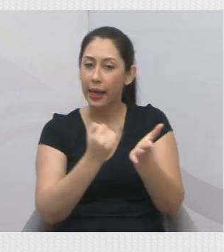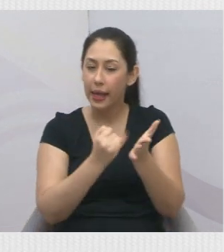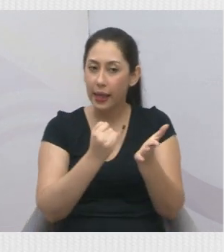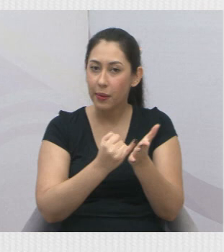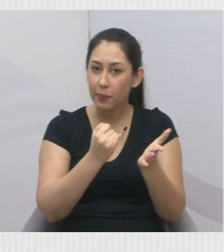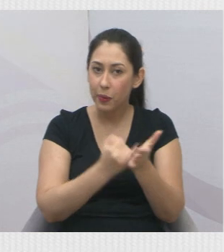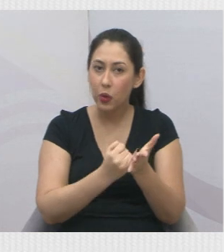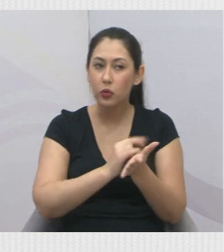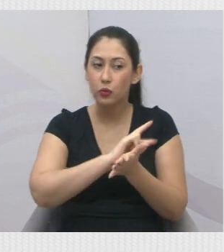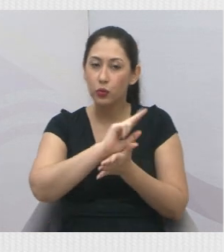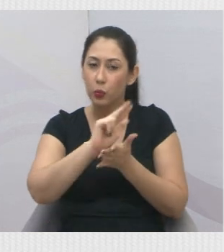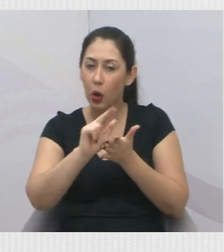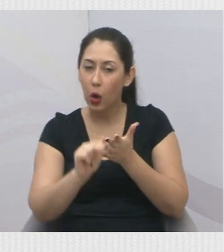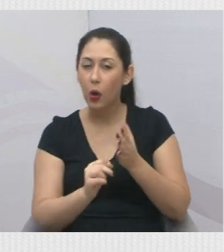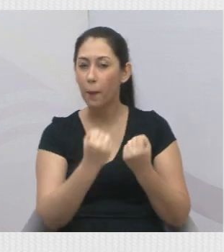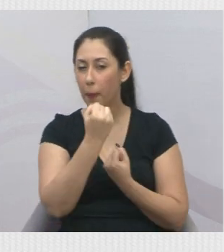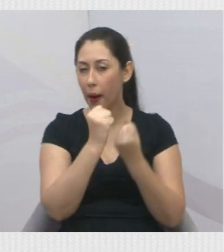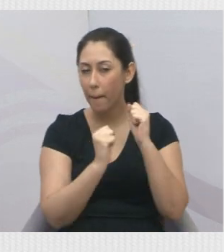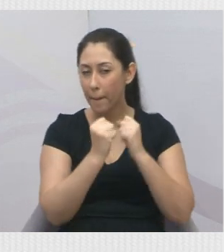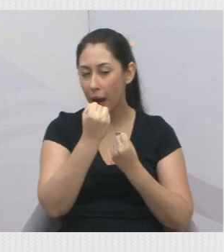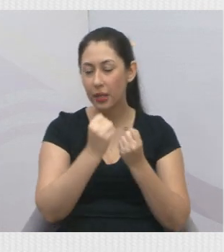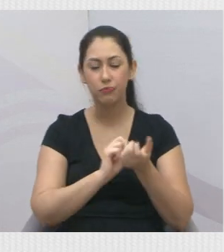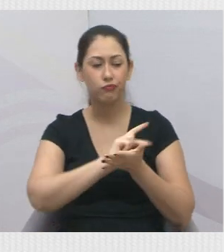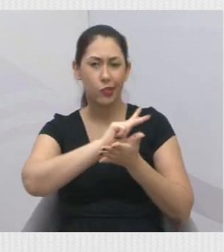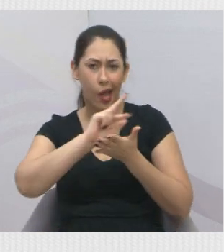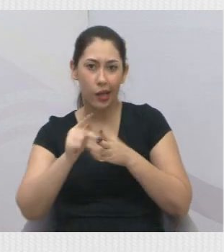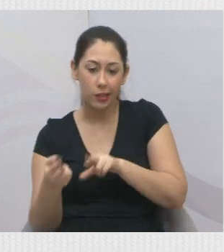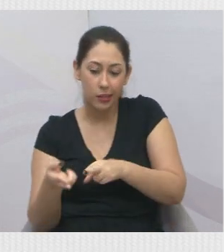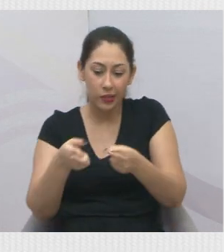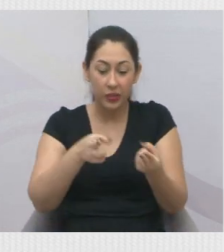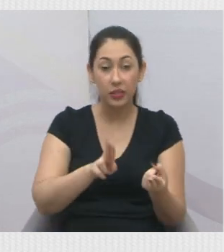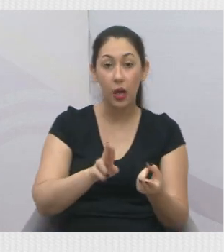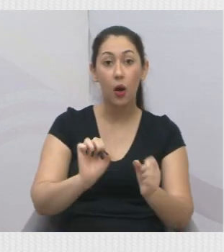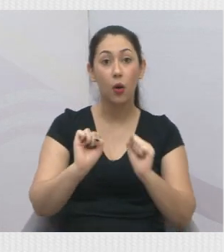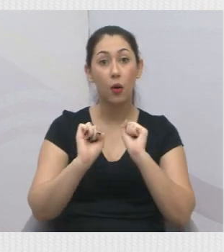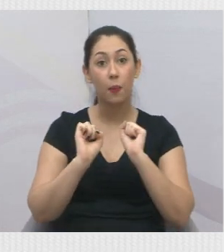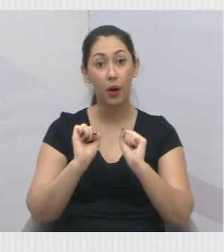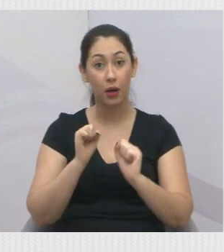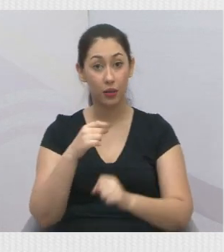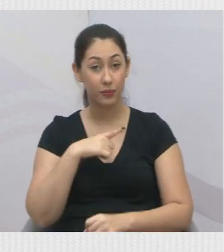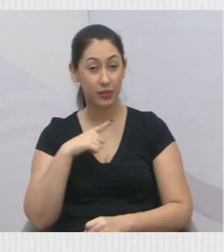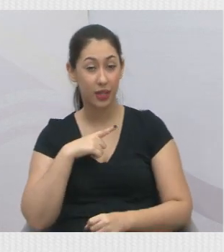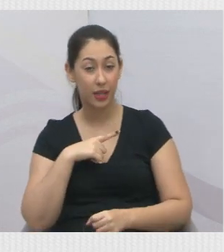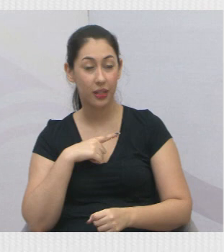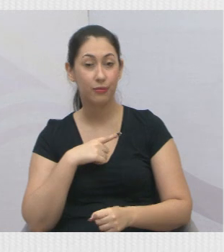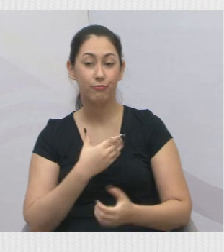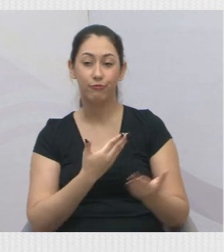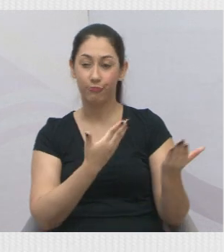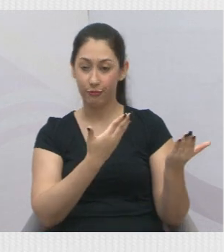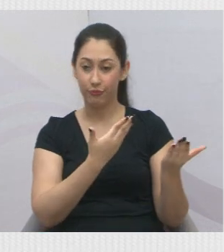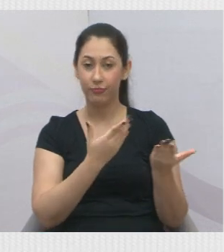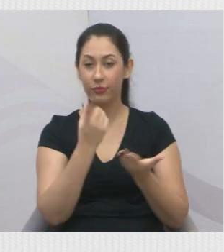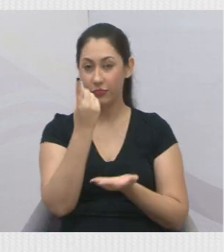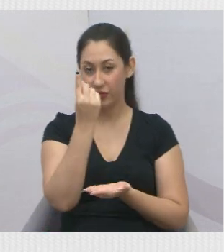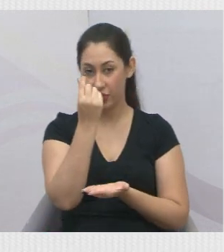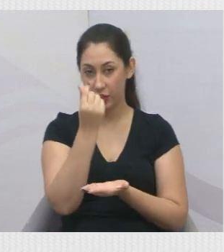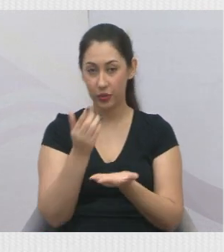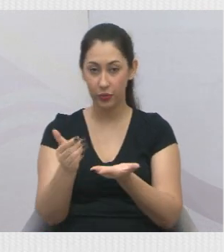Imposto Produtos Industrializados. Então, nessas transferências correntes, podemos encontrar essas rubricas